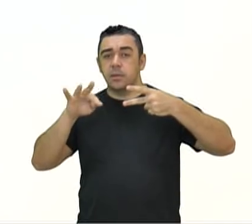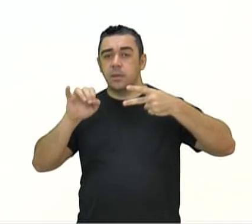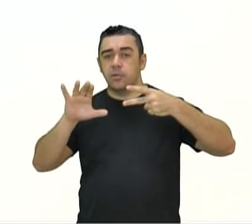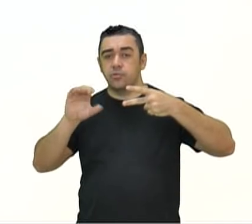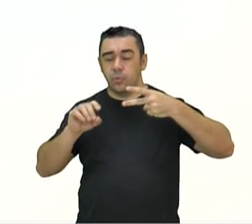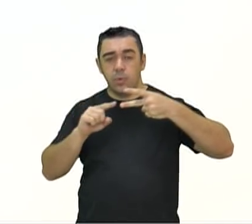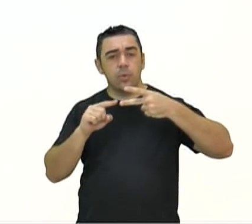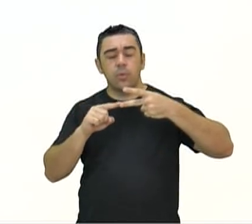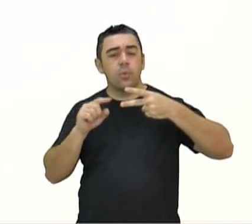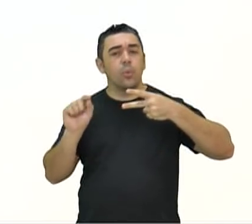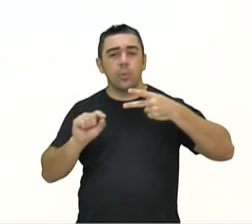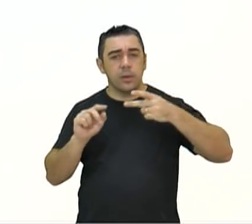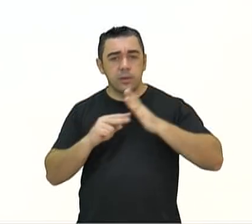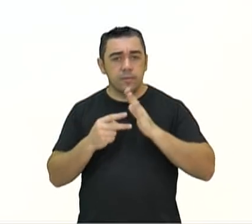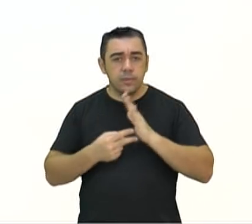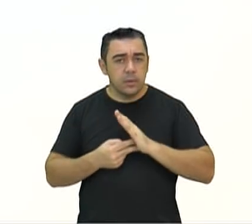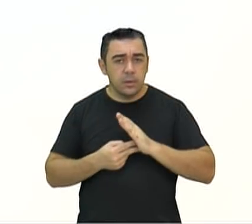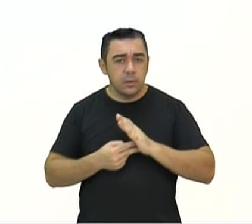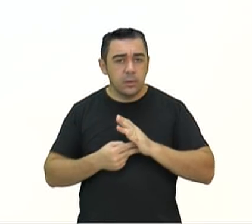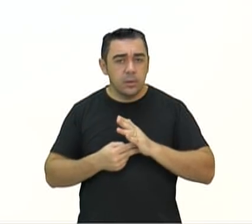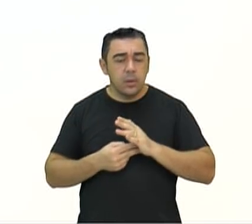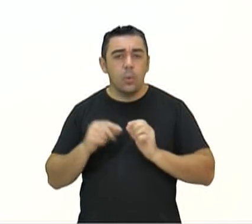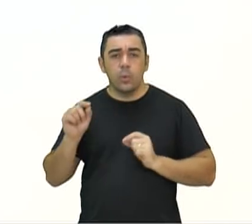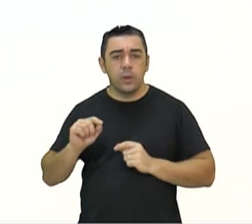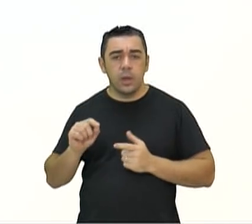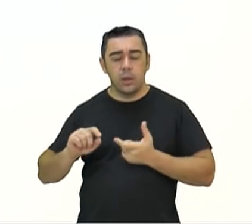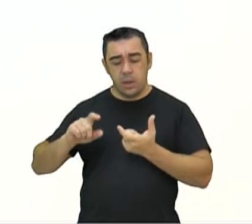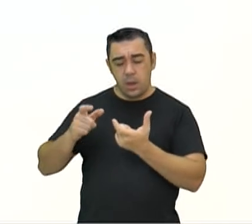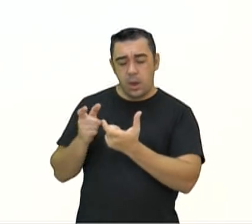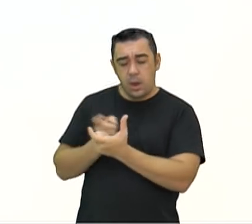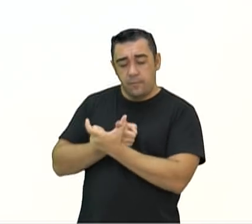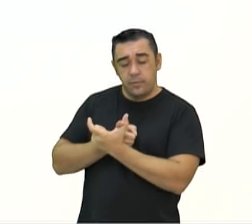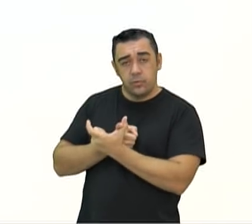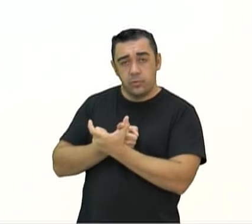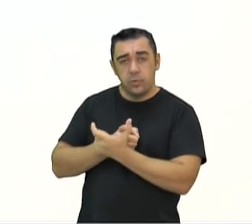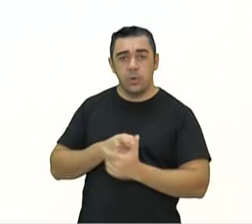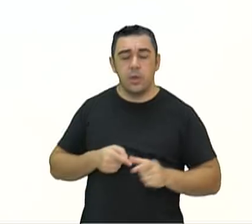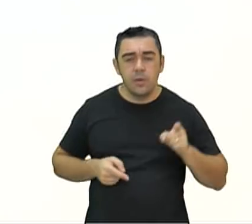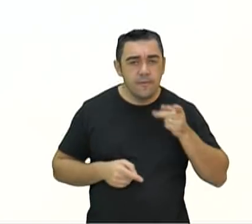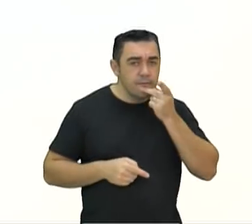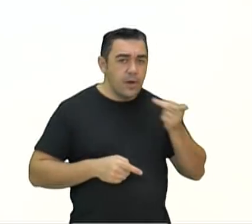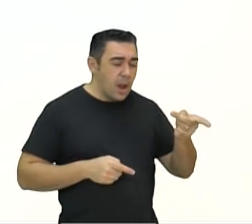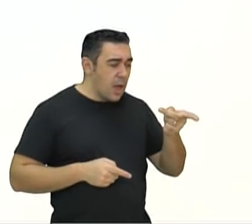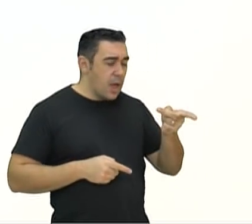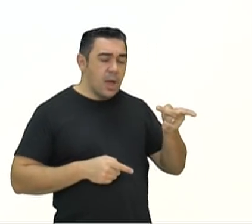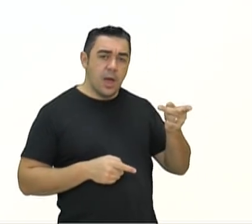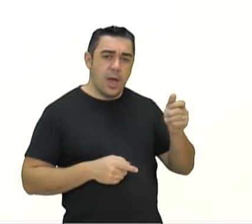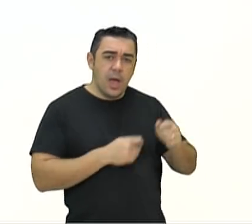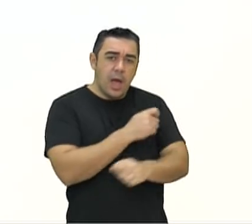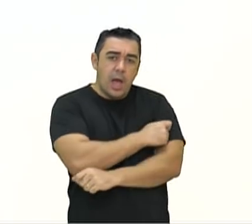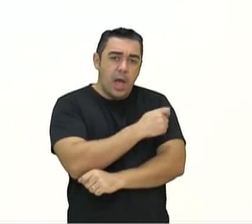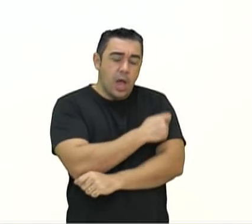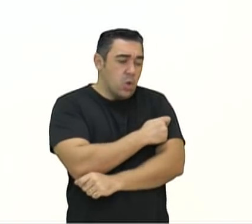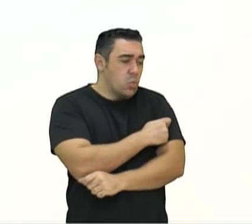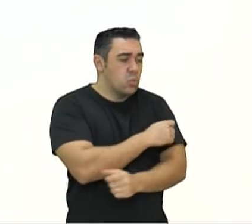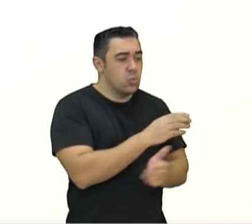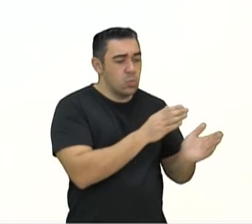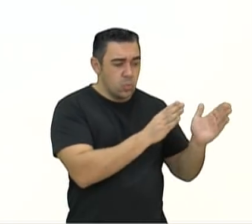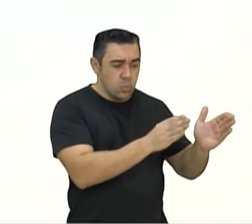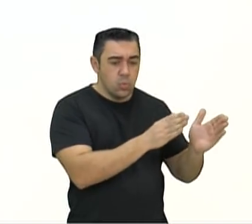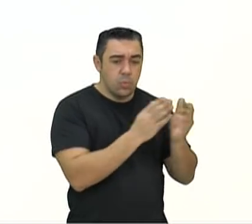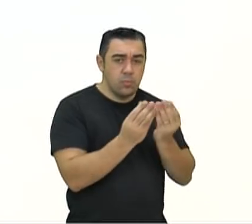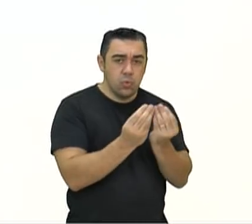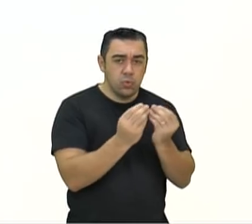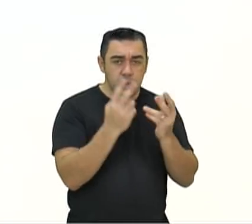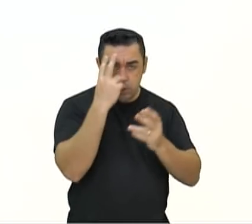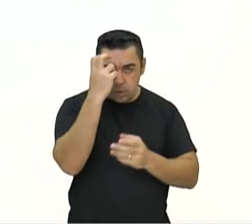No sintético, eu uso um afixo. Então, eu posso dizer, em vez de dizer o aluno é muito inteligente, que seria o analítico, eu faço